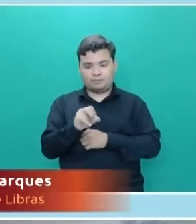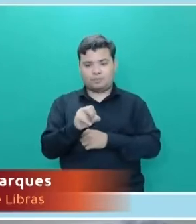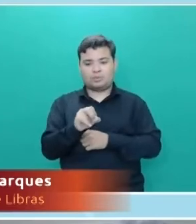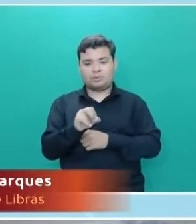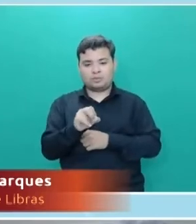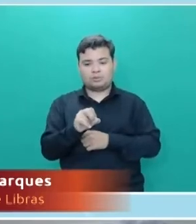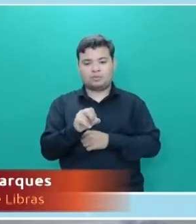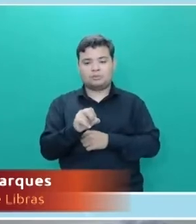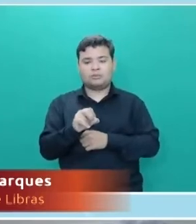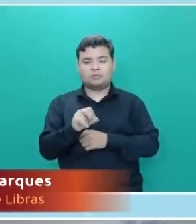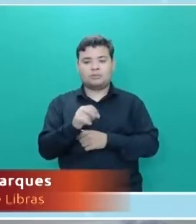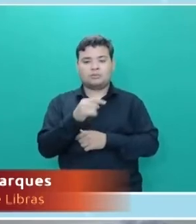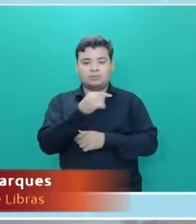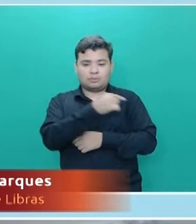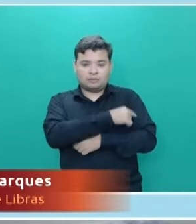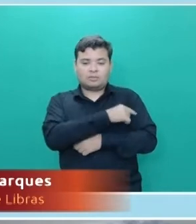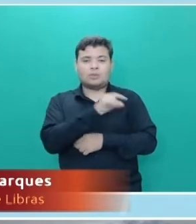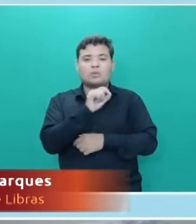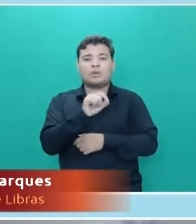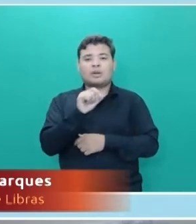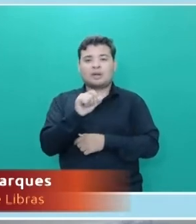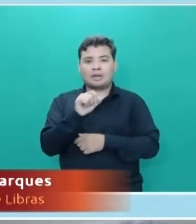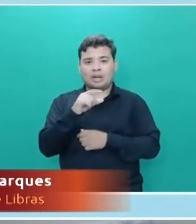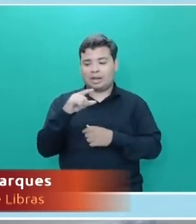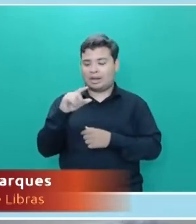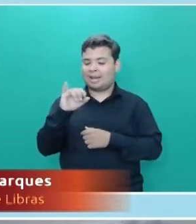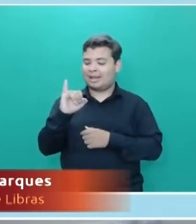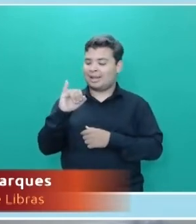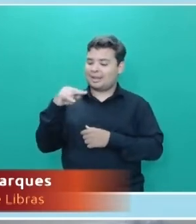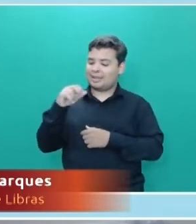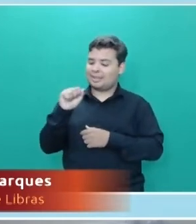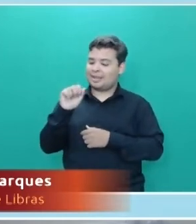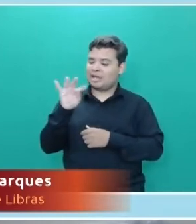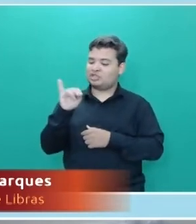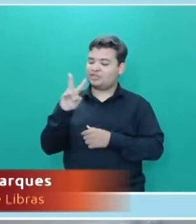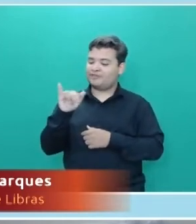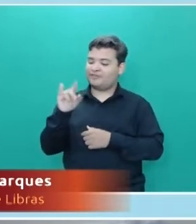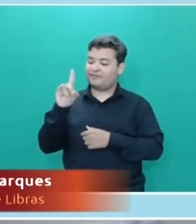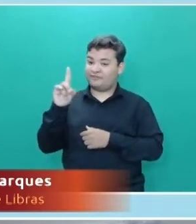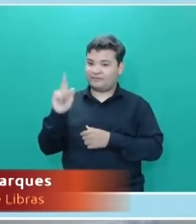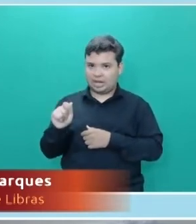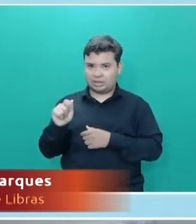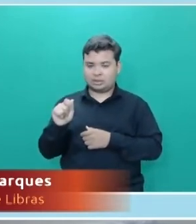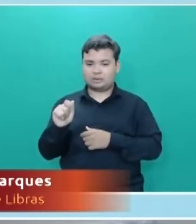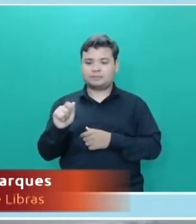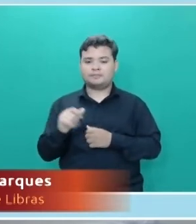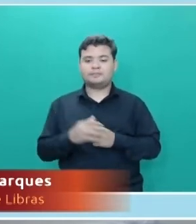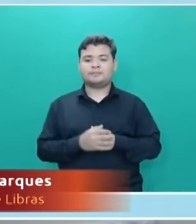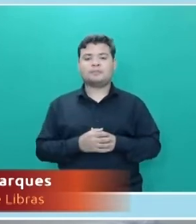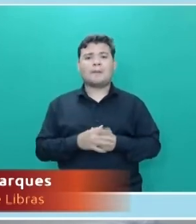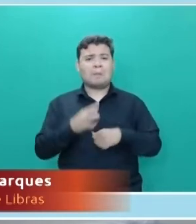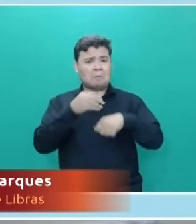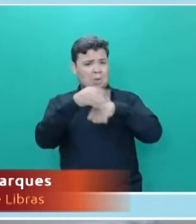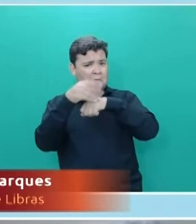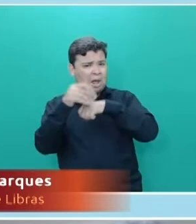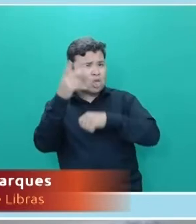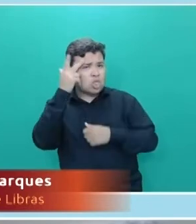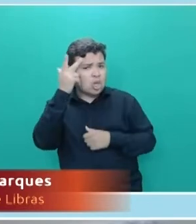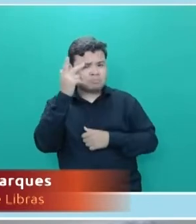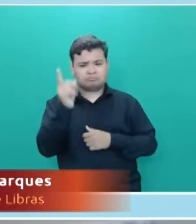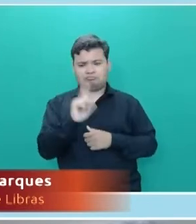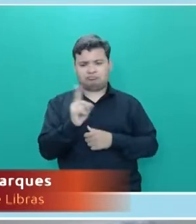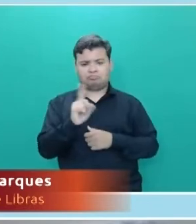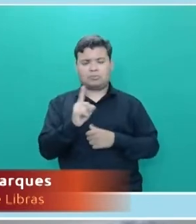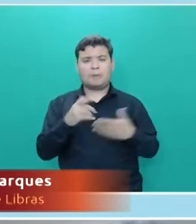para o adulto já é inativada, contra a poliomielite, mas não é uma recomendação habitual, né? O Ministério da Saúde,